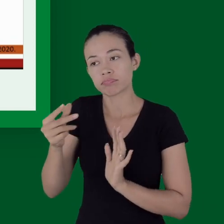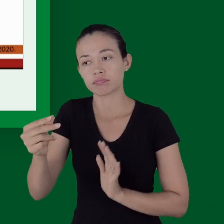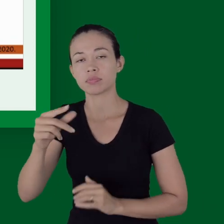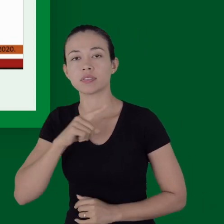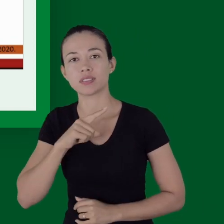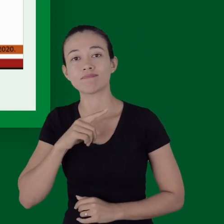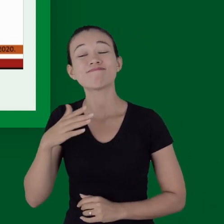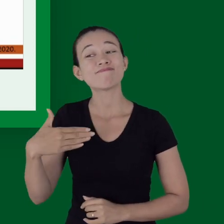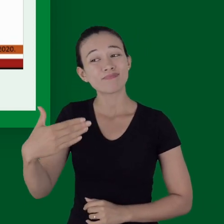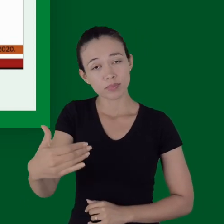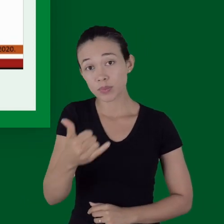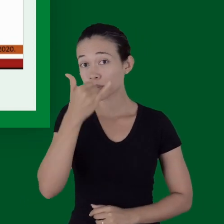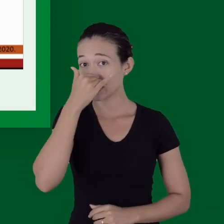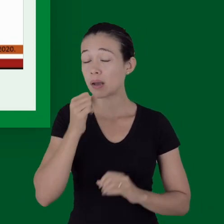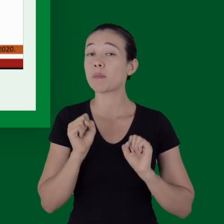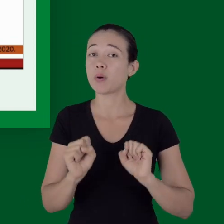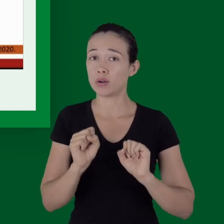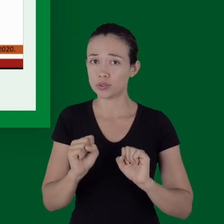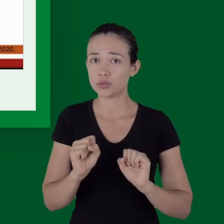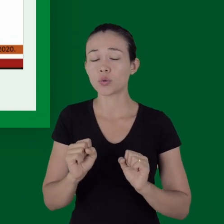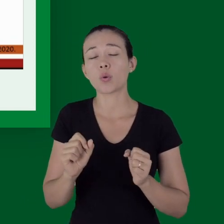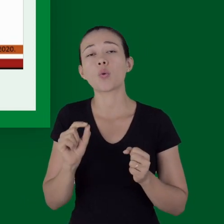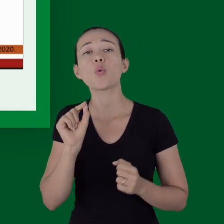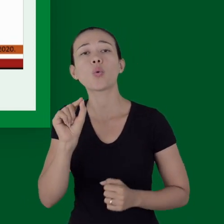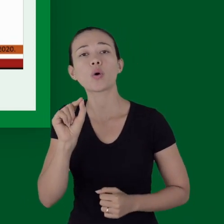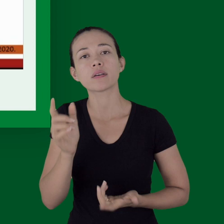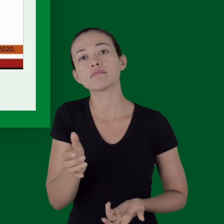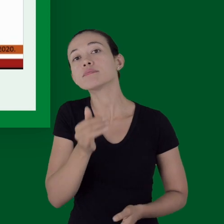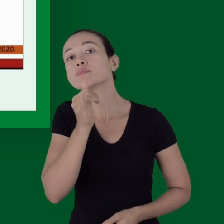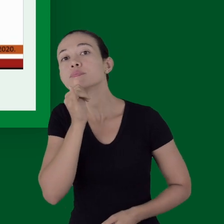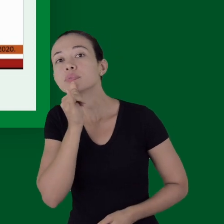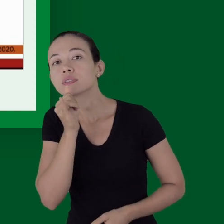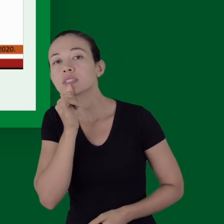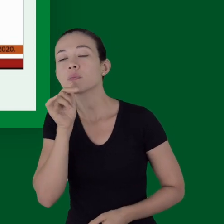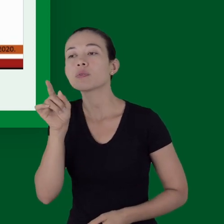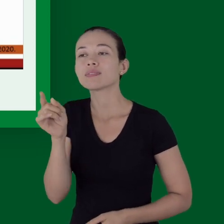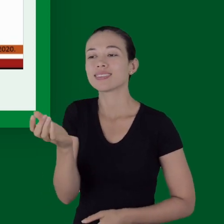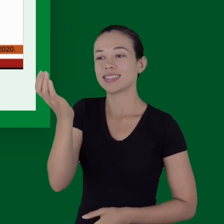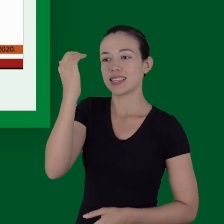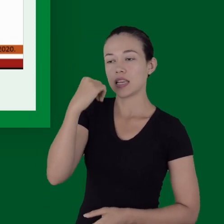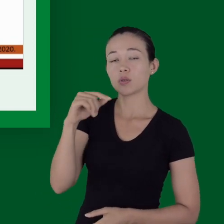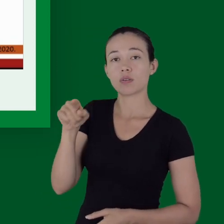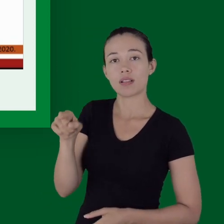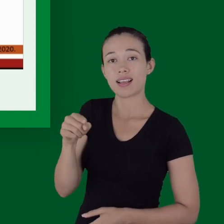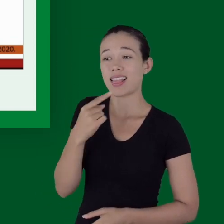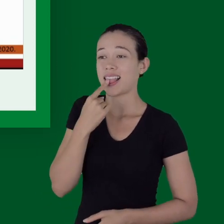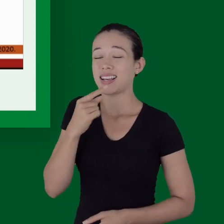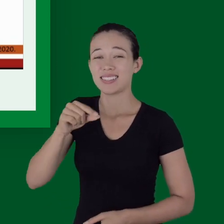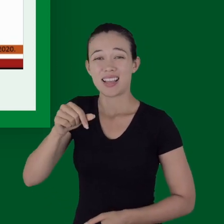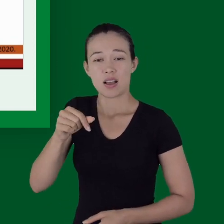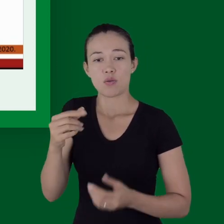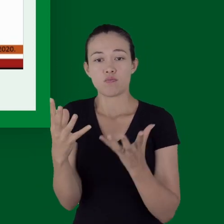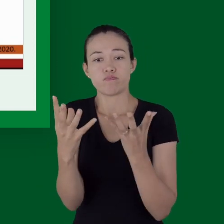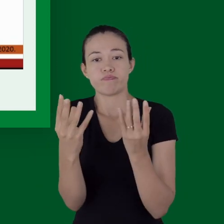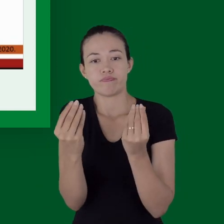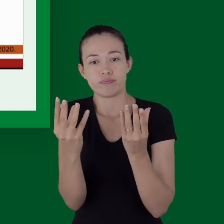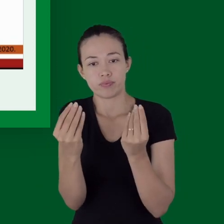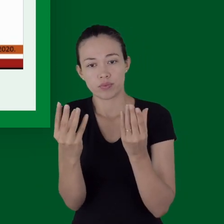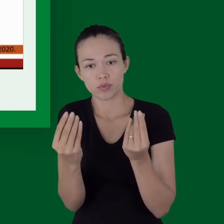Ele tem alguns efeitos colaterais, né? Então, assim, tem a hipernatremia, o aumento da hiperosmolaridade,